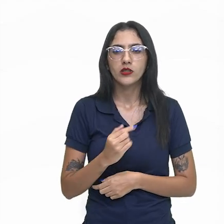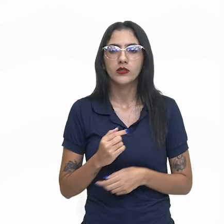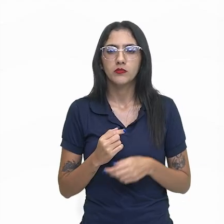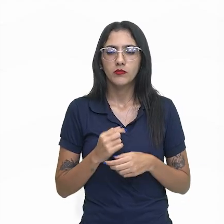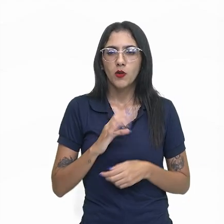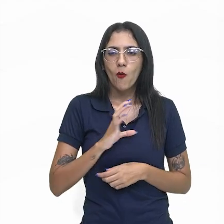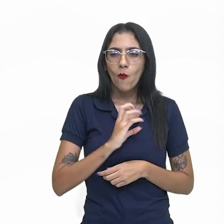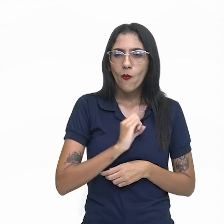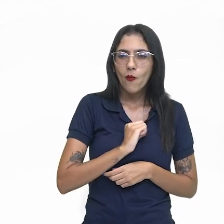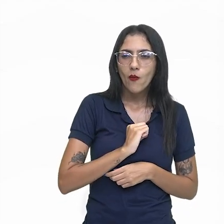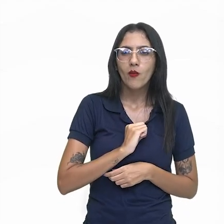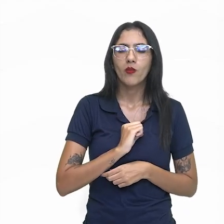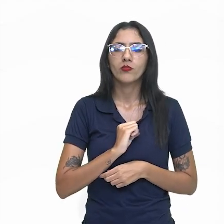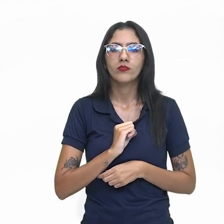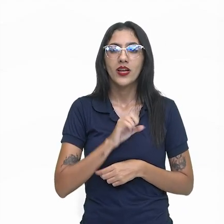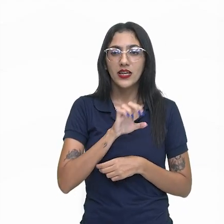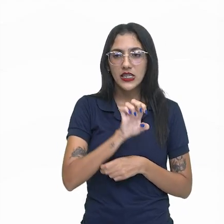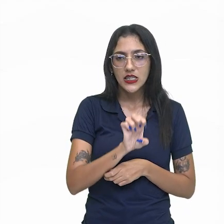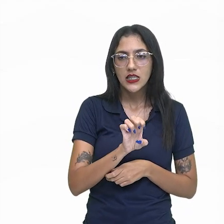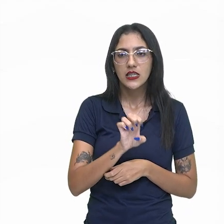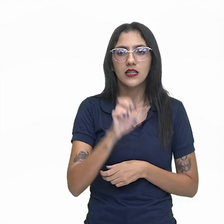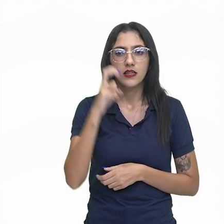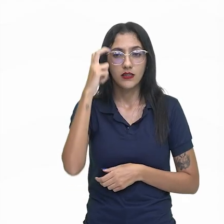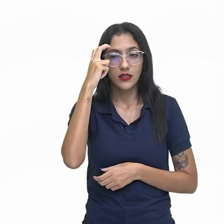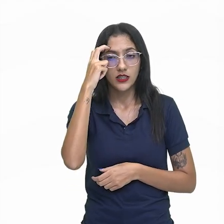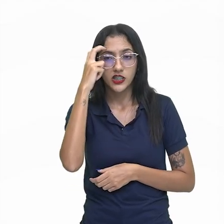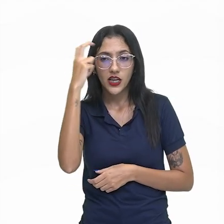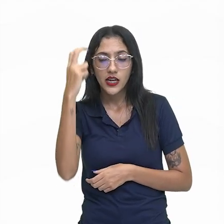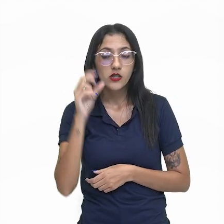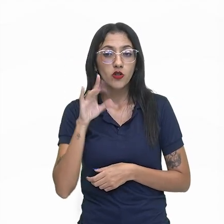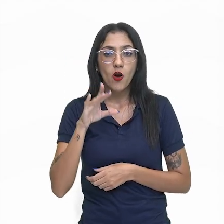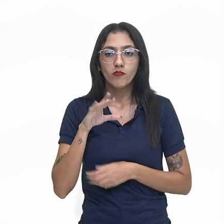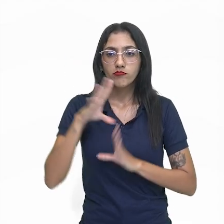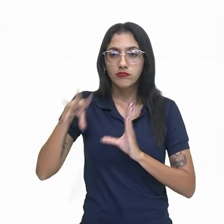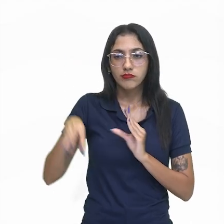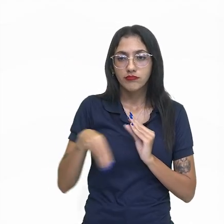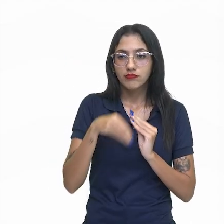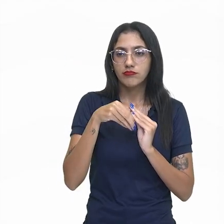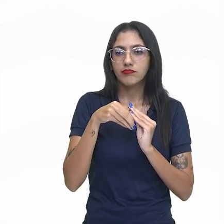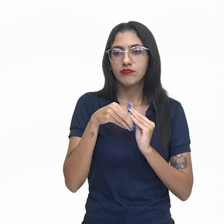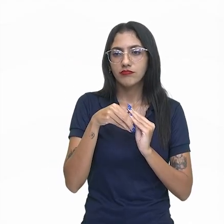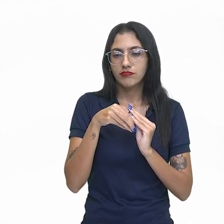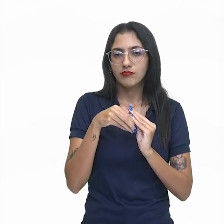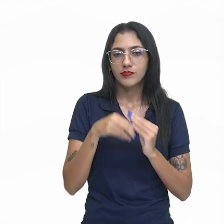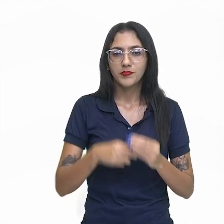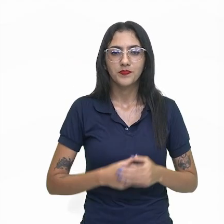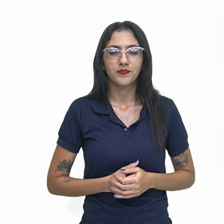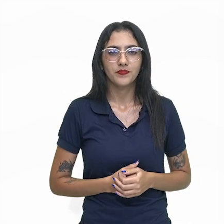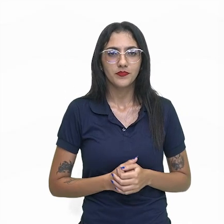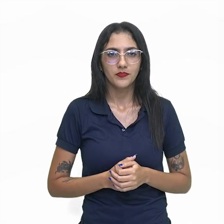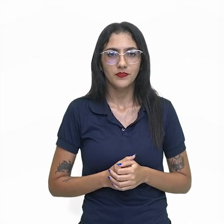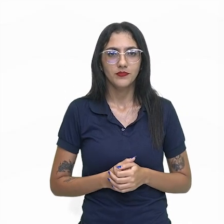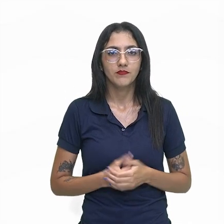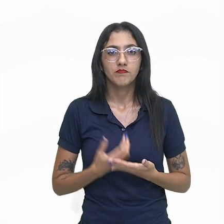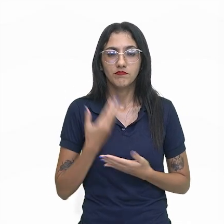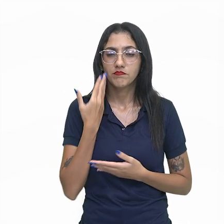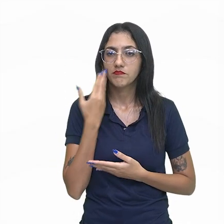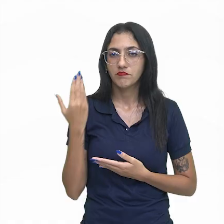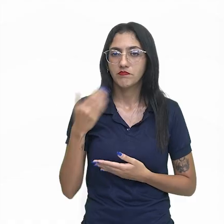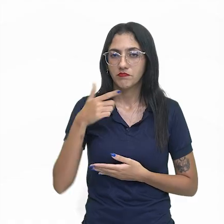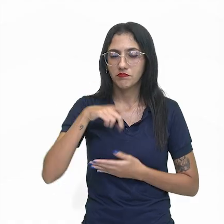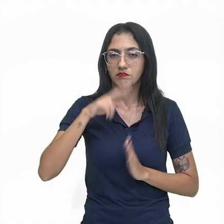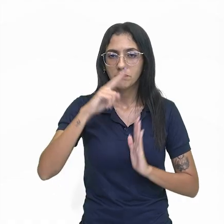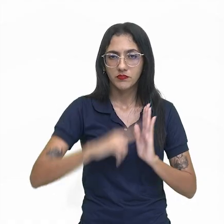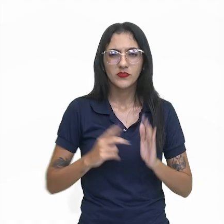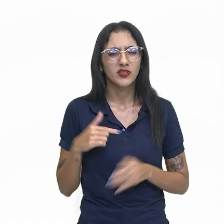e inteligentes, né? Para fazer uma soma. Então, com a gente, somos todos